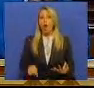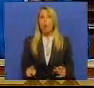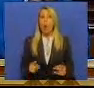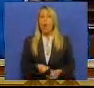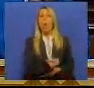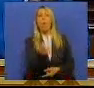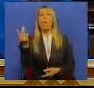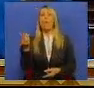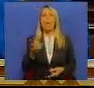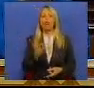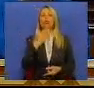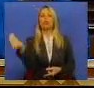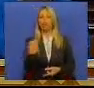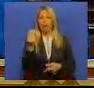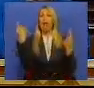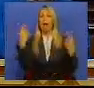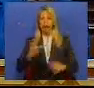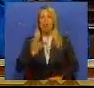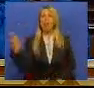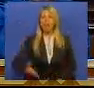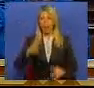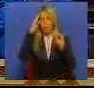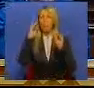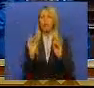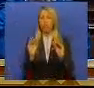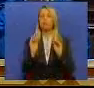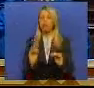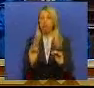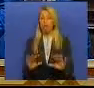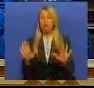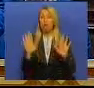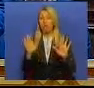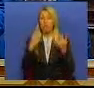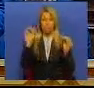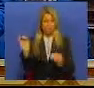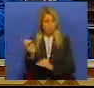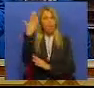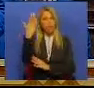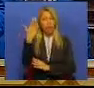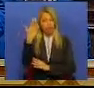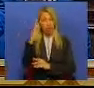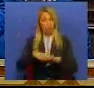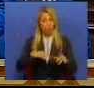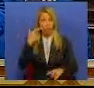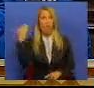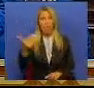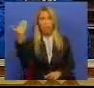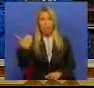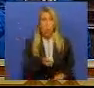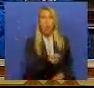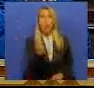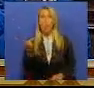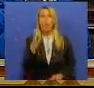têm direito à educação, mas, sobretudo, e cada vez mais para o futuro, quantos jovens